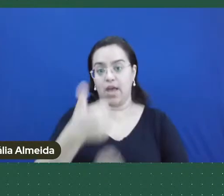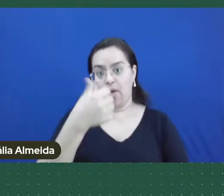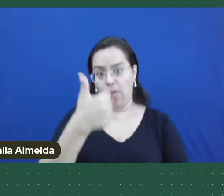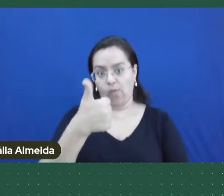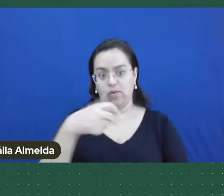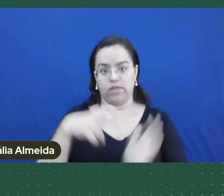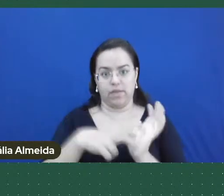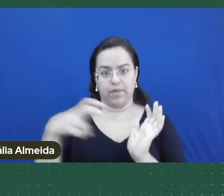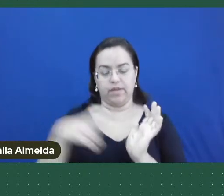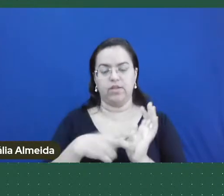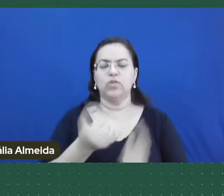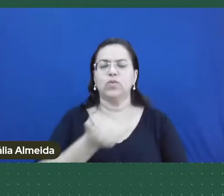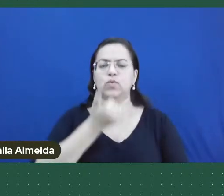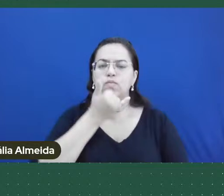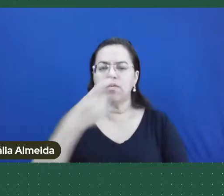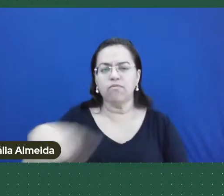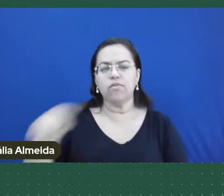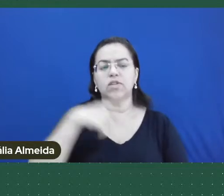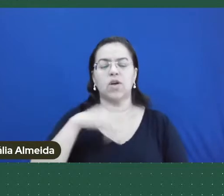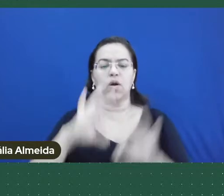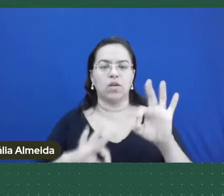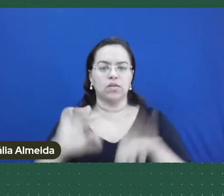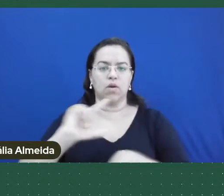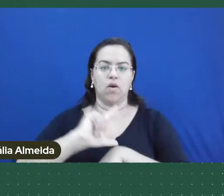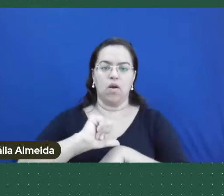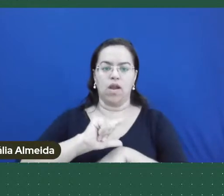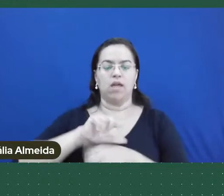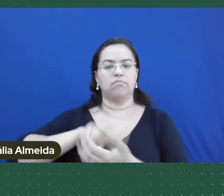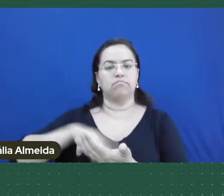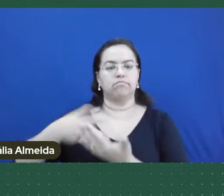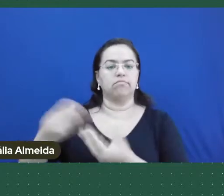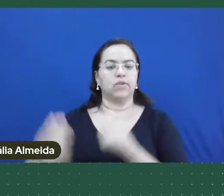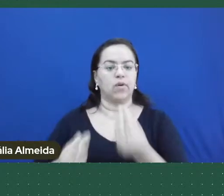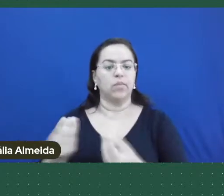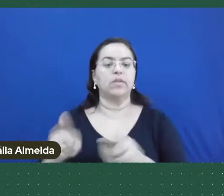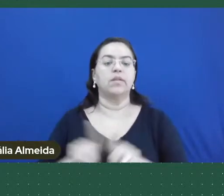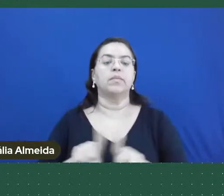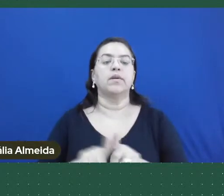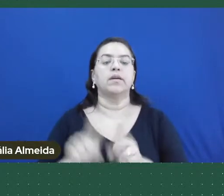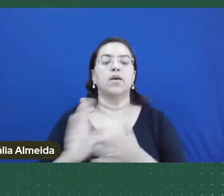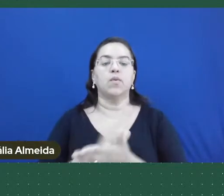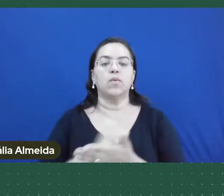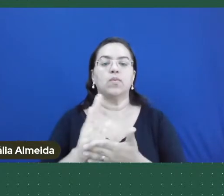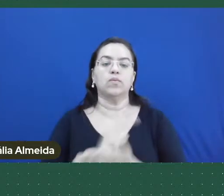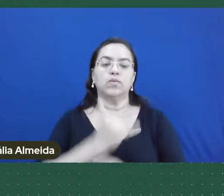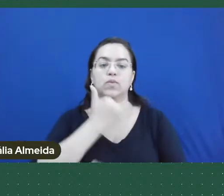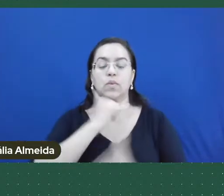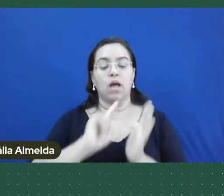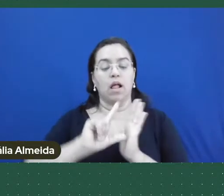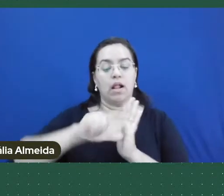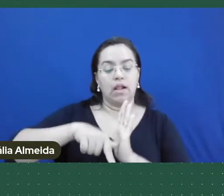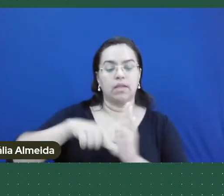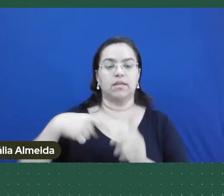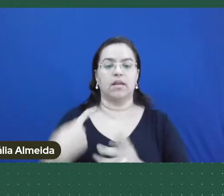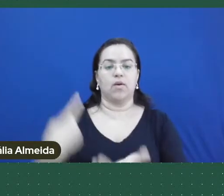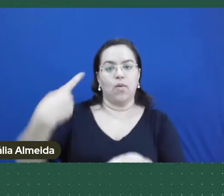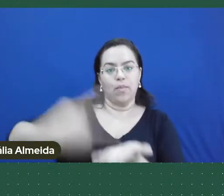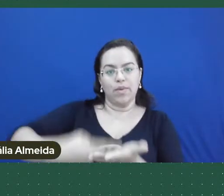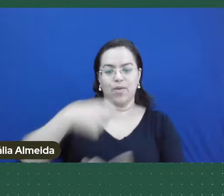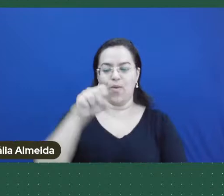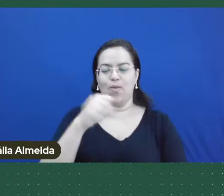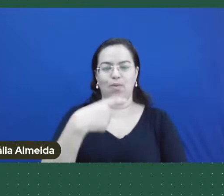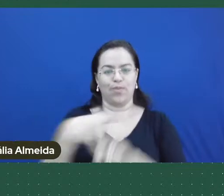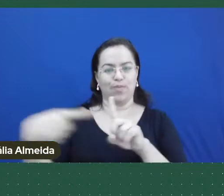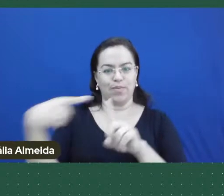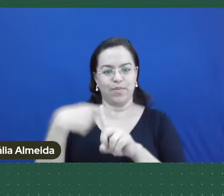desculpas aí de antemão. Pedimos desculpas também pelo atraso de hoje, tá? Nosso evento estava previsto para as 8h30, mas